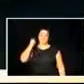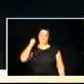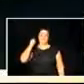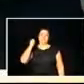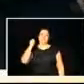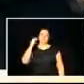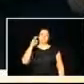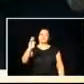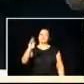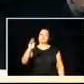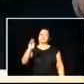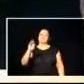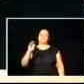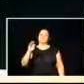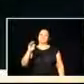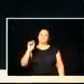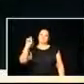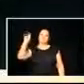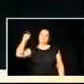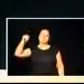decolando, crescendo.